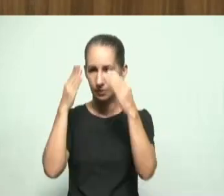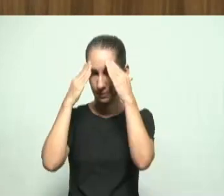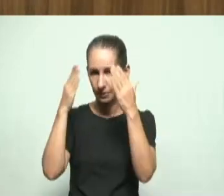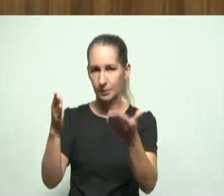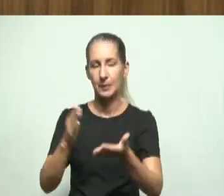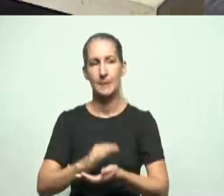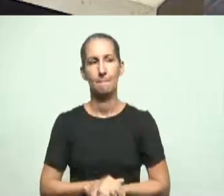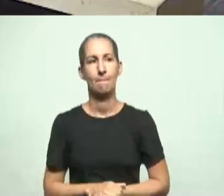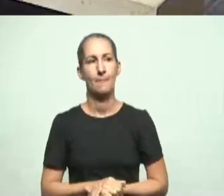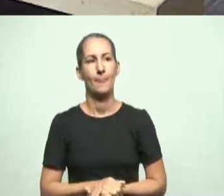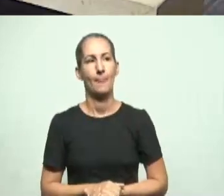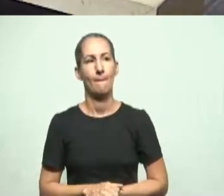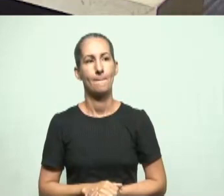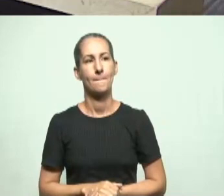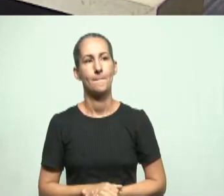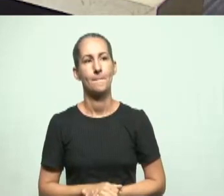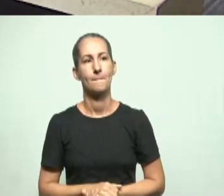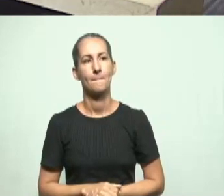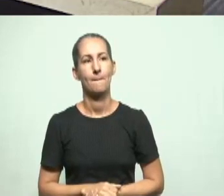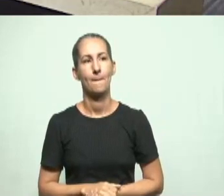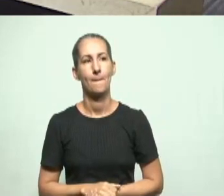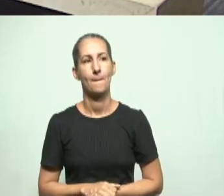Obrigado.